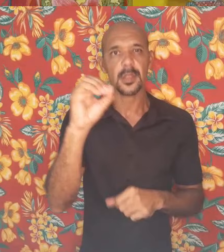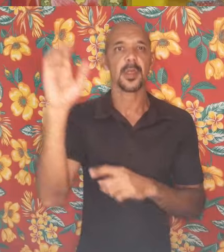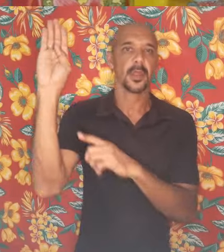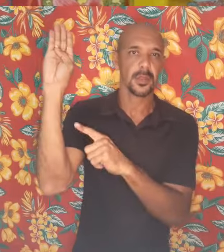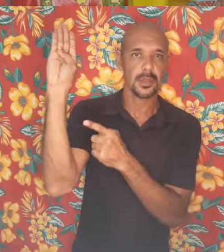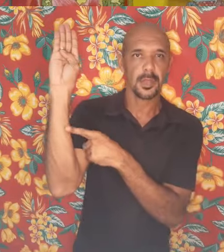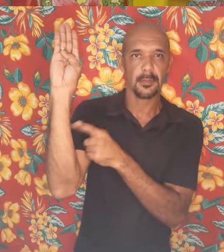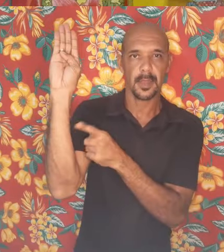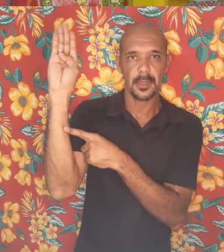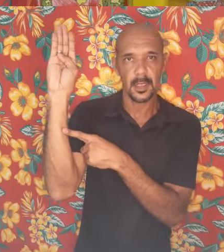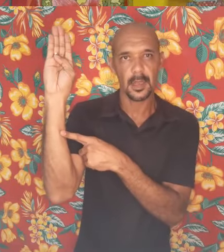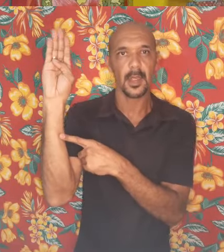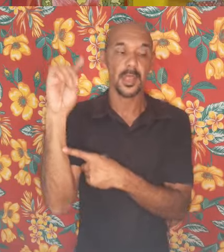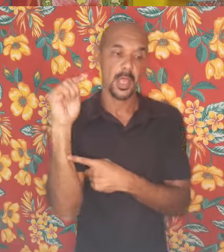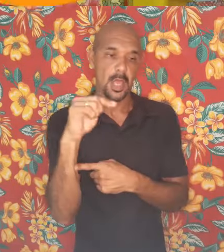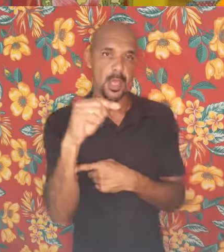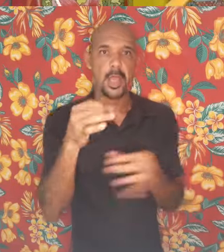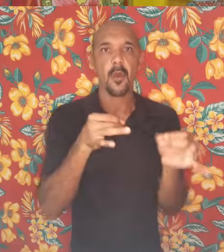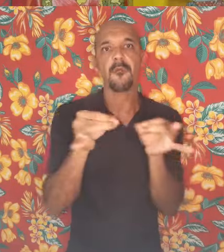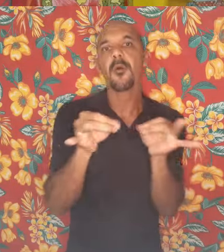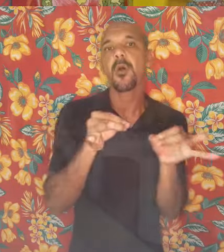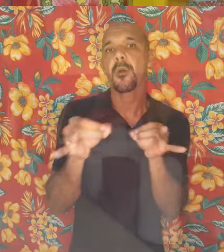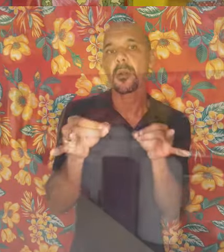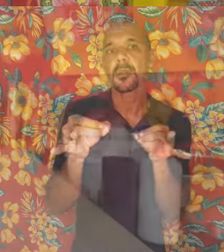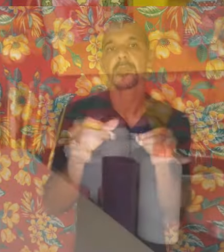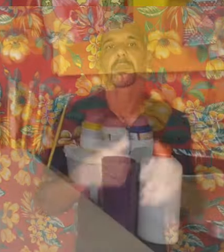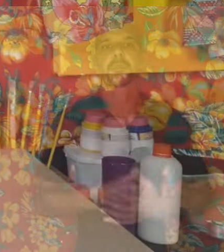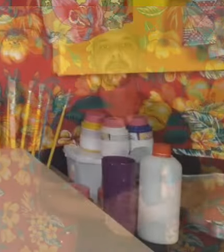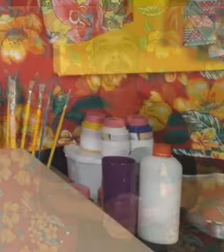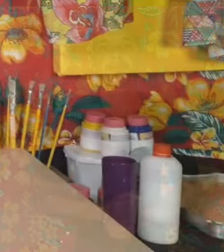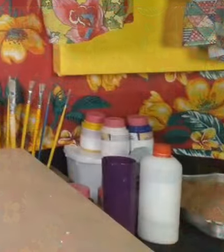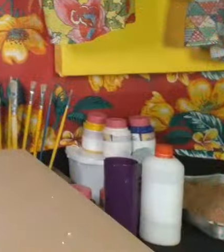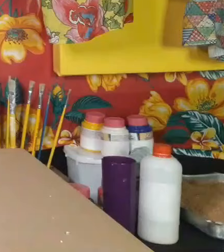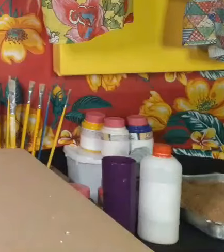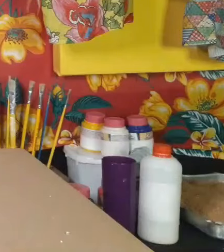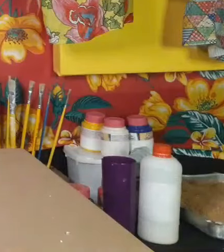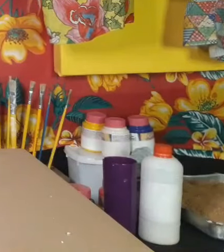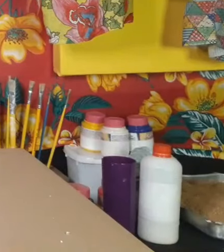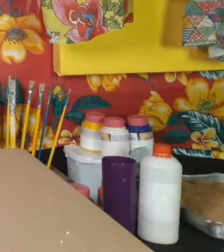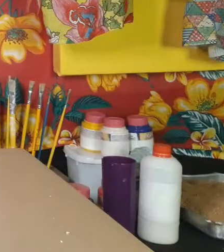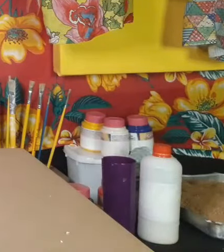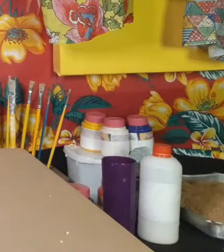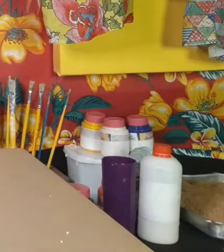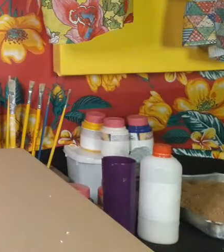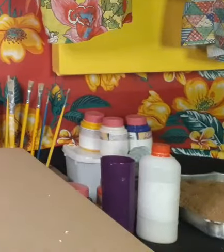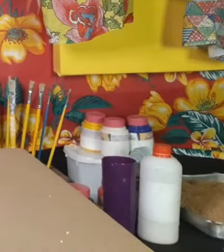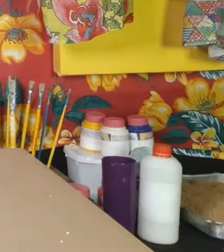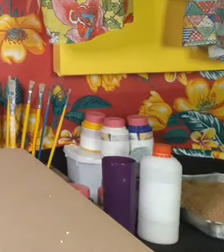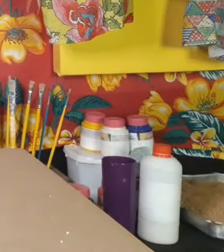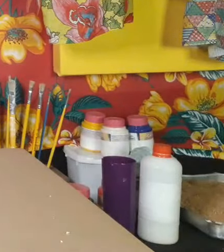dar um acabamentozinho aqui nessa nuca dele.